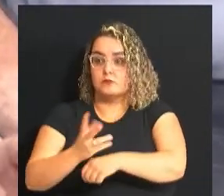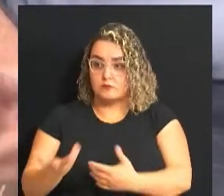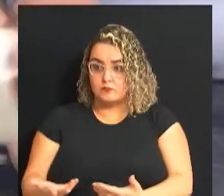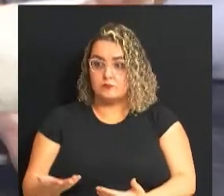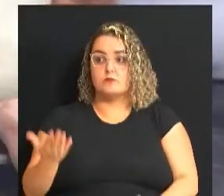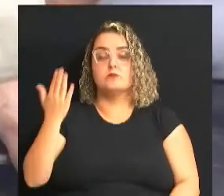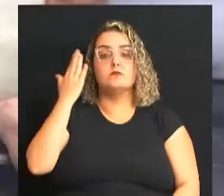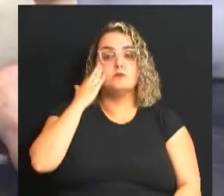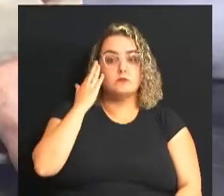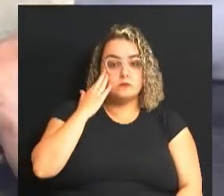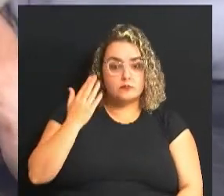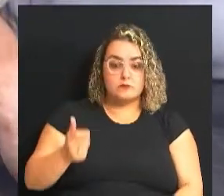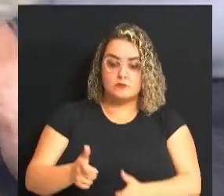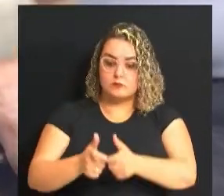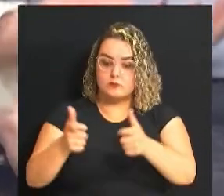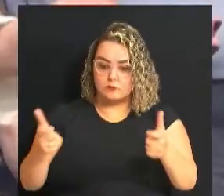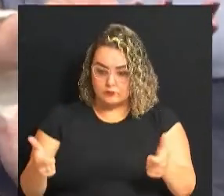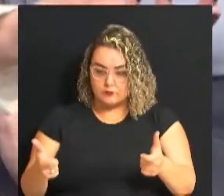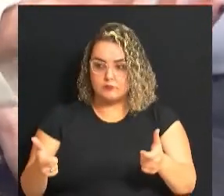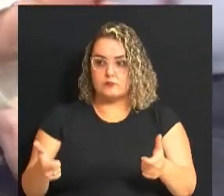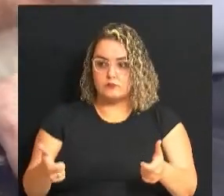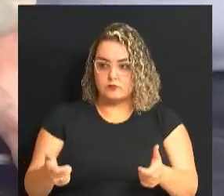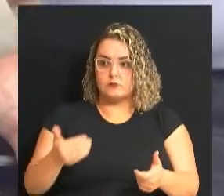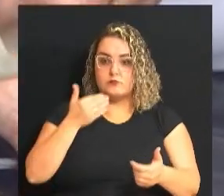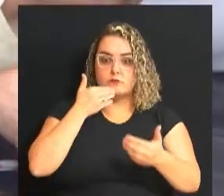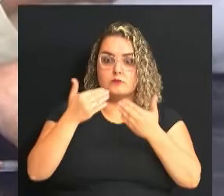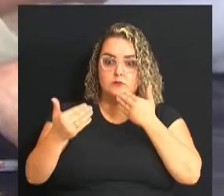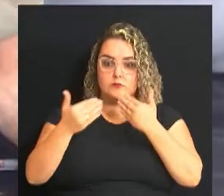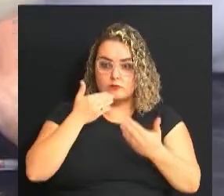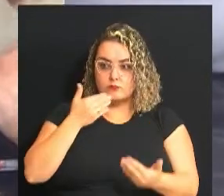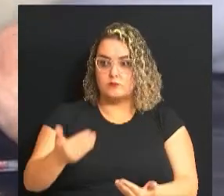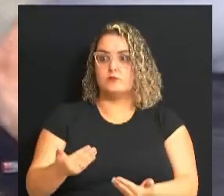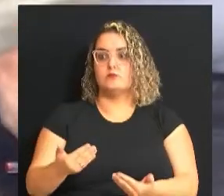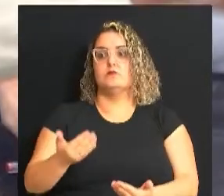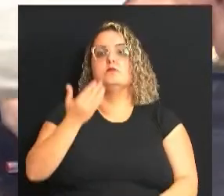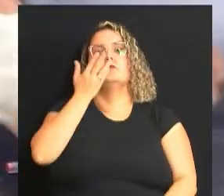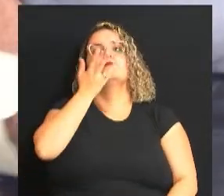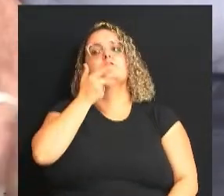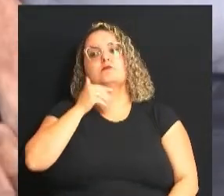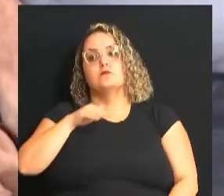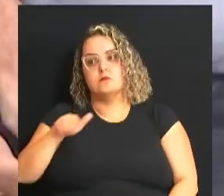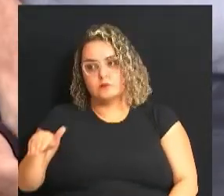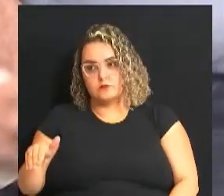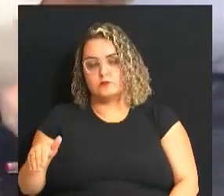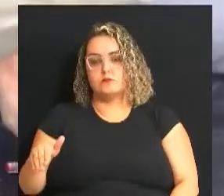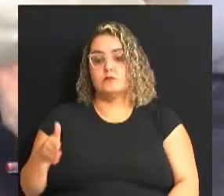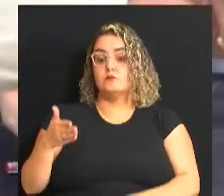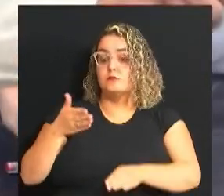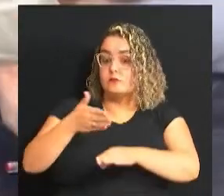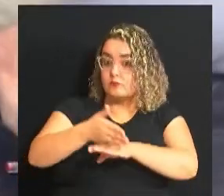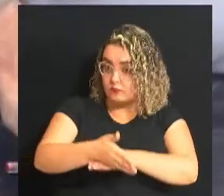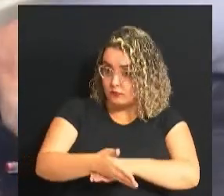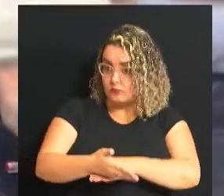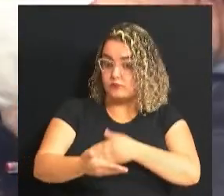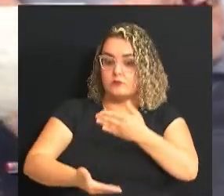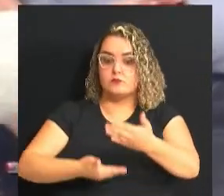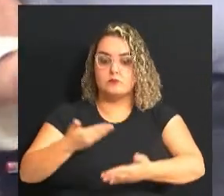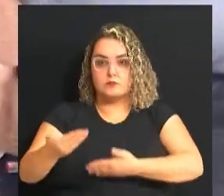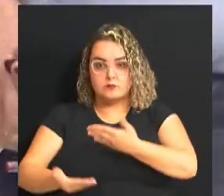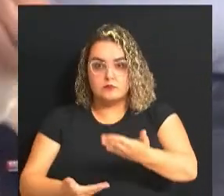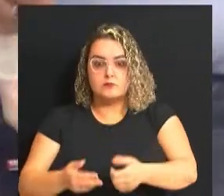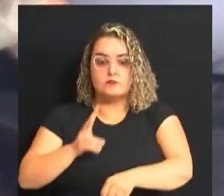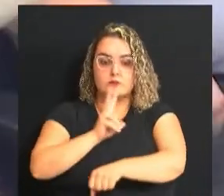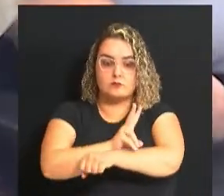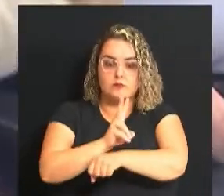que a grande maioria hoje da demanda das crianças que acabam por acessar um serviço, uma